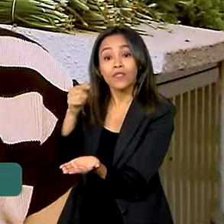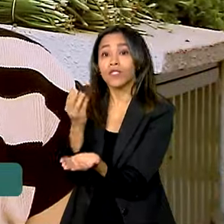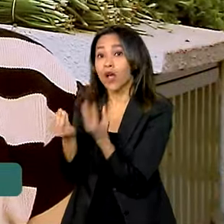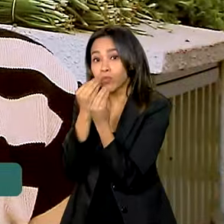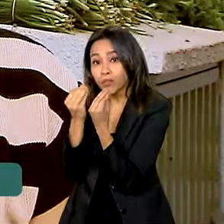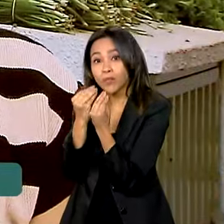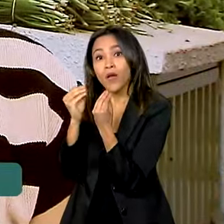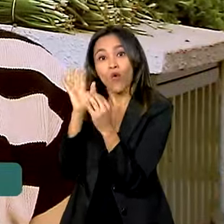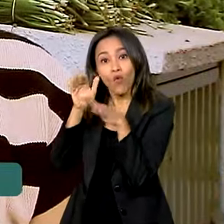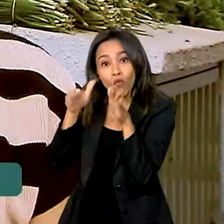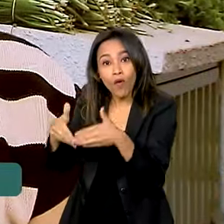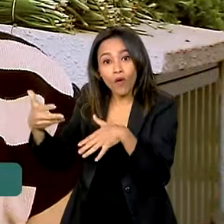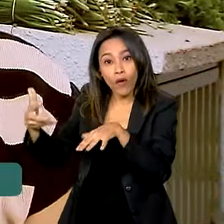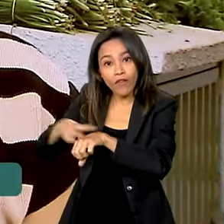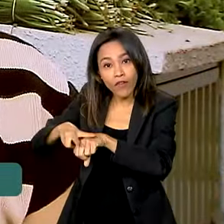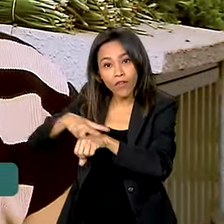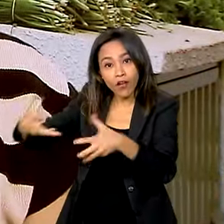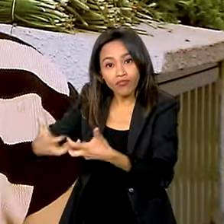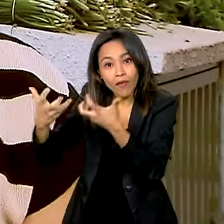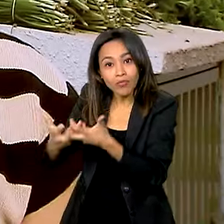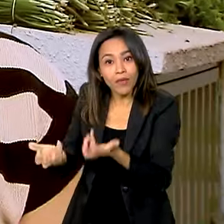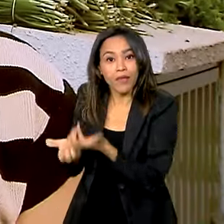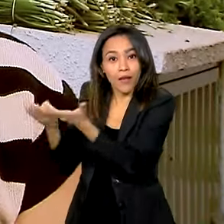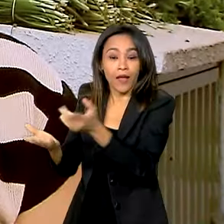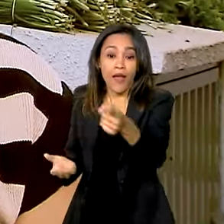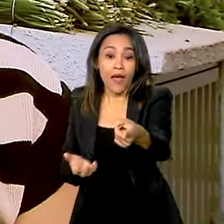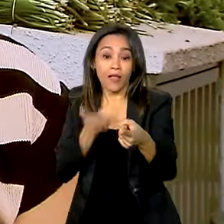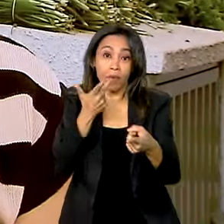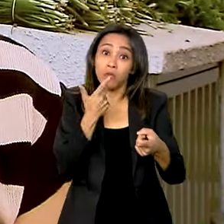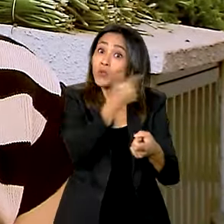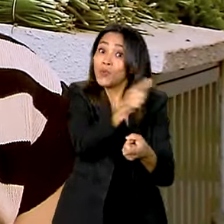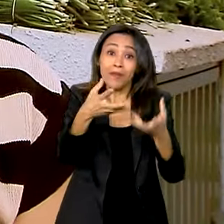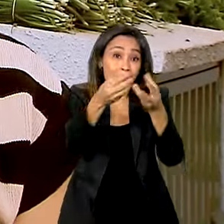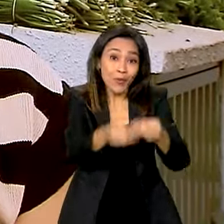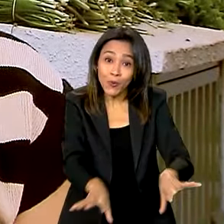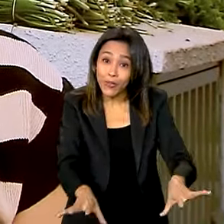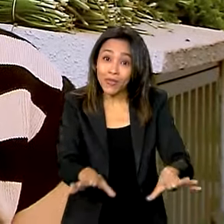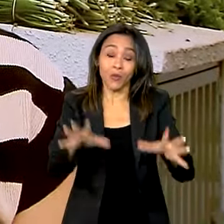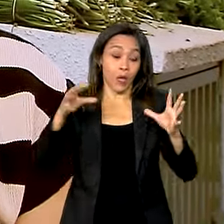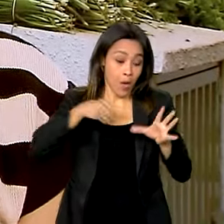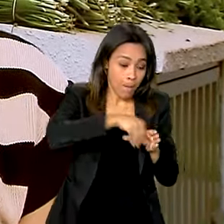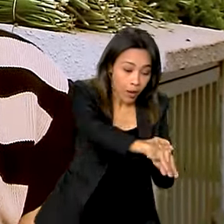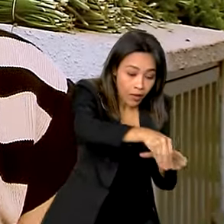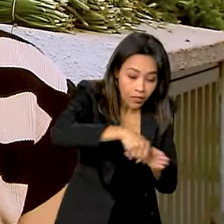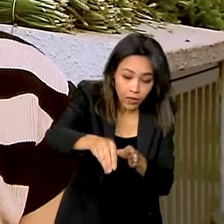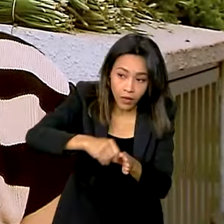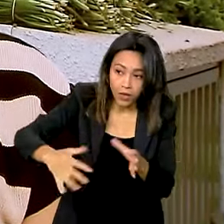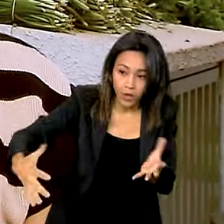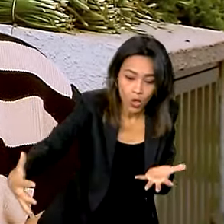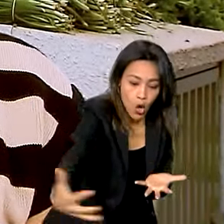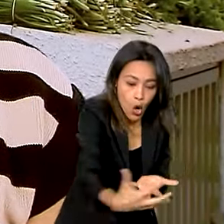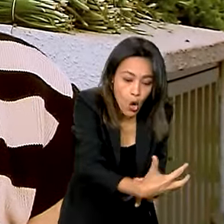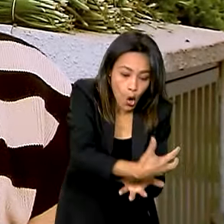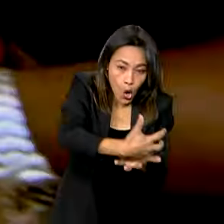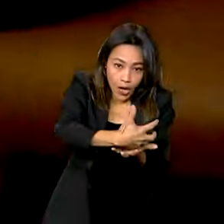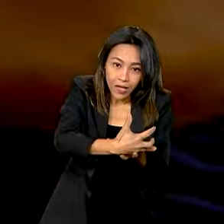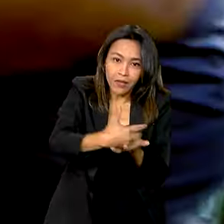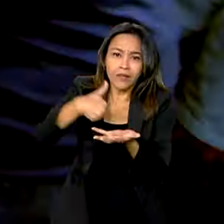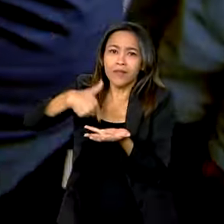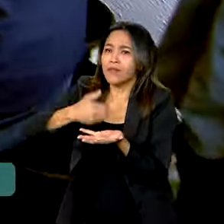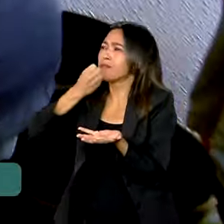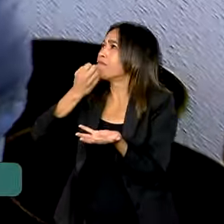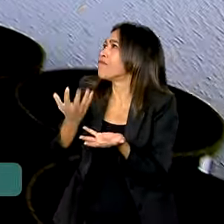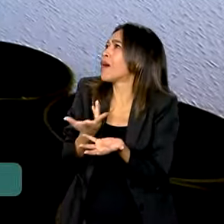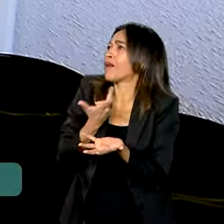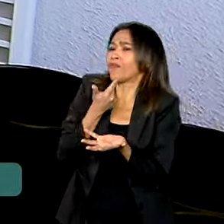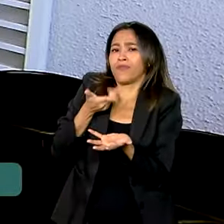Isso é muito bom porque a gente não tem perda. Né? Então, tudo que a gente planta, a gente colhe e já vem entregar. É uma bênção, uma maravilha. Além